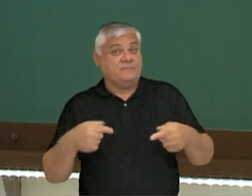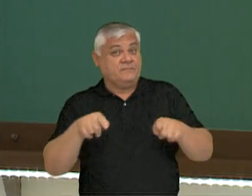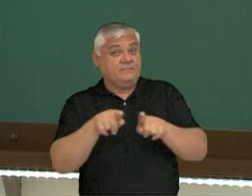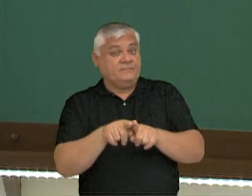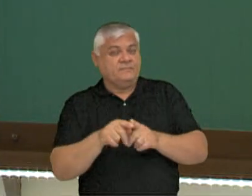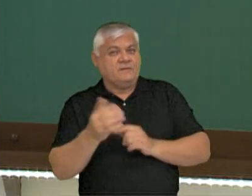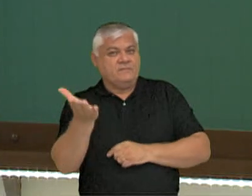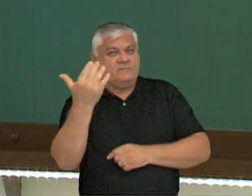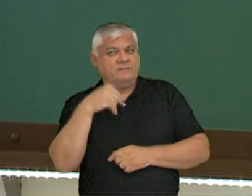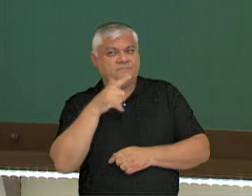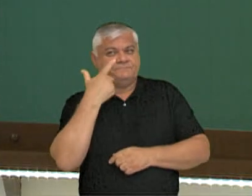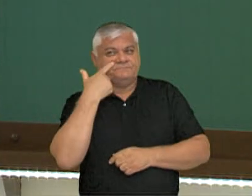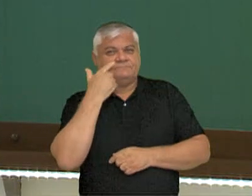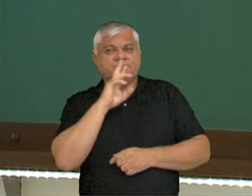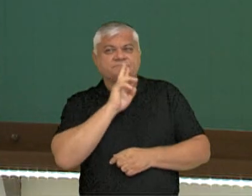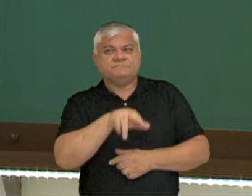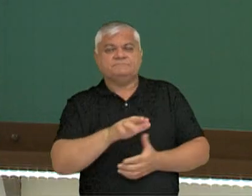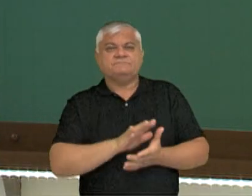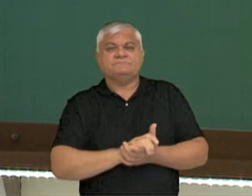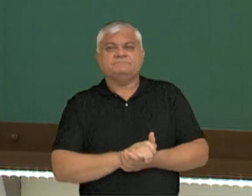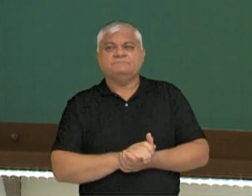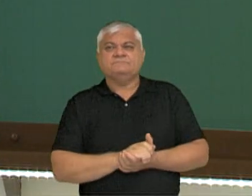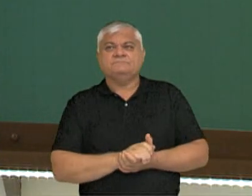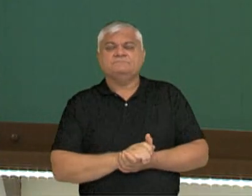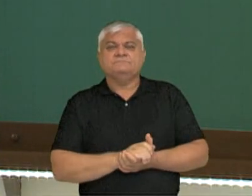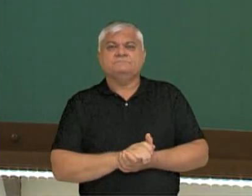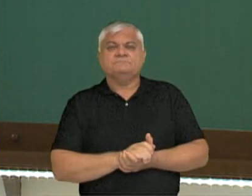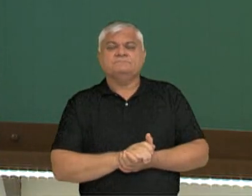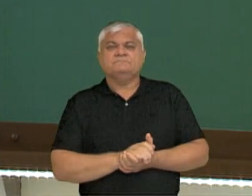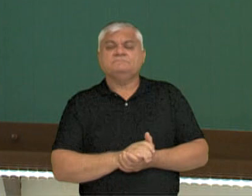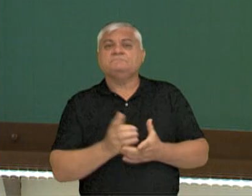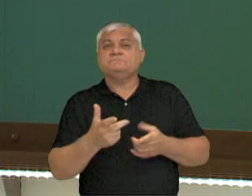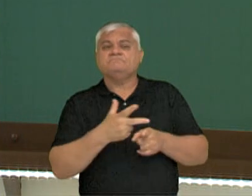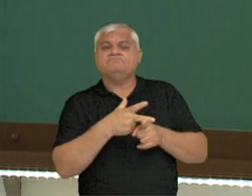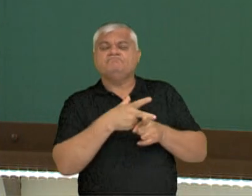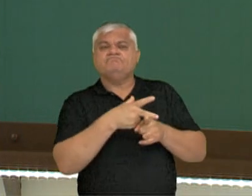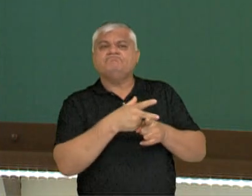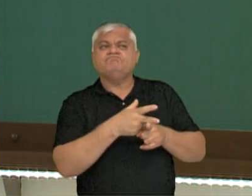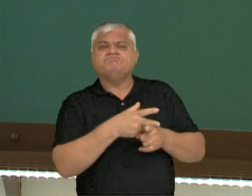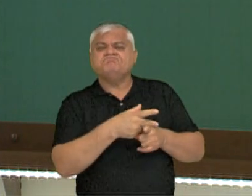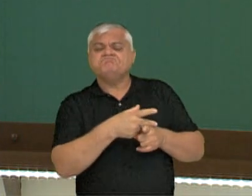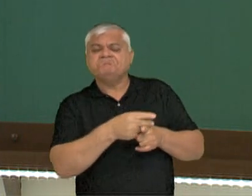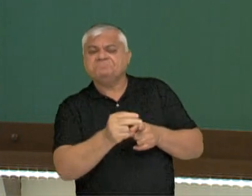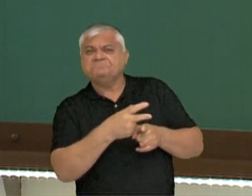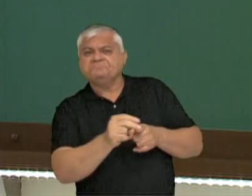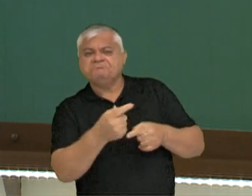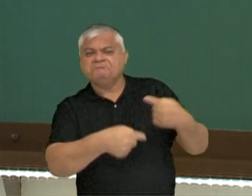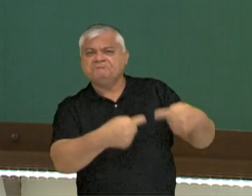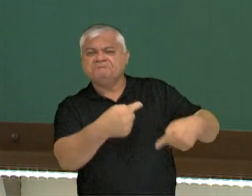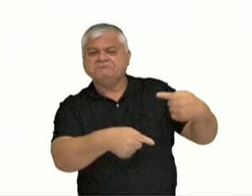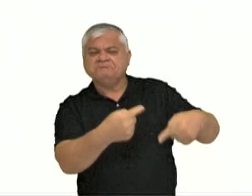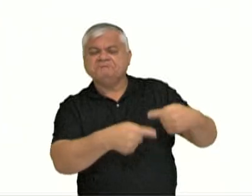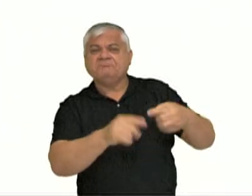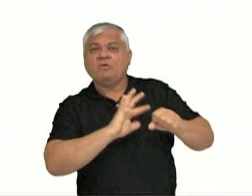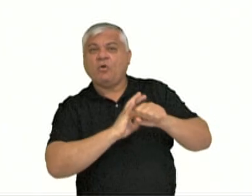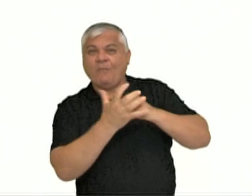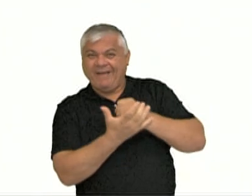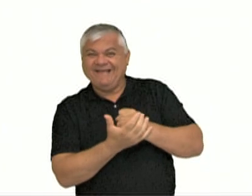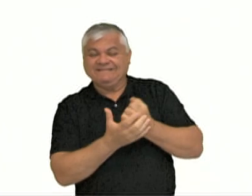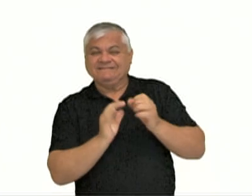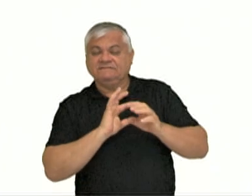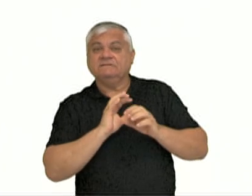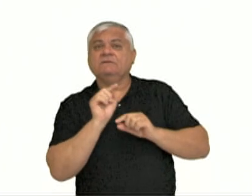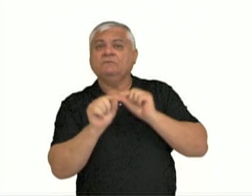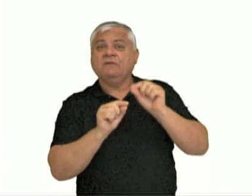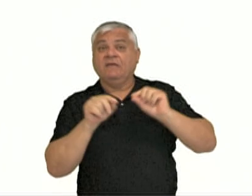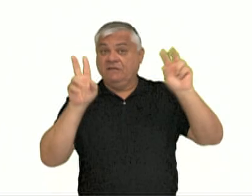Voltei! Bora gabaritar? O combate à pandemia de coronavírus, já pelo título temos a antecipação